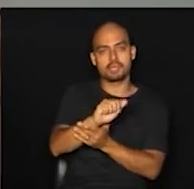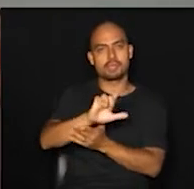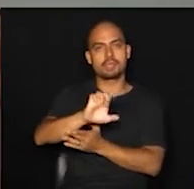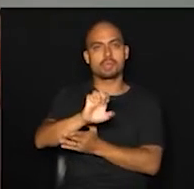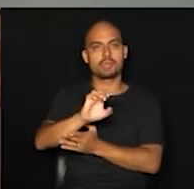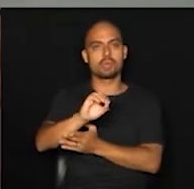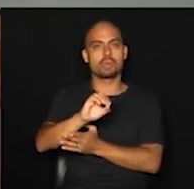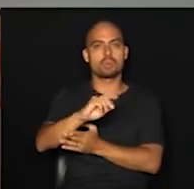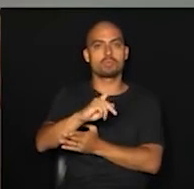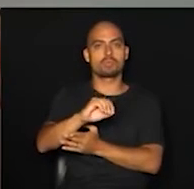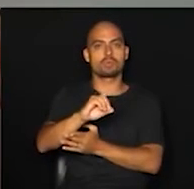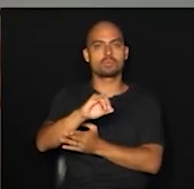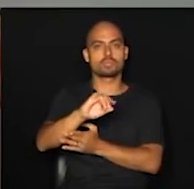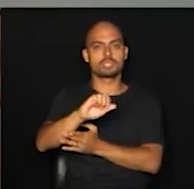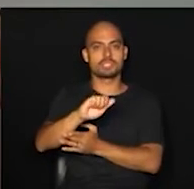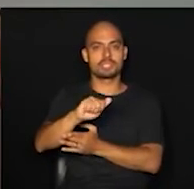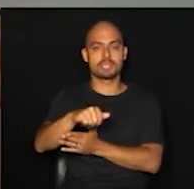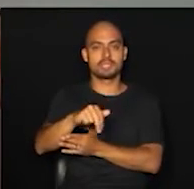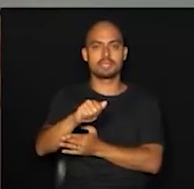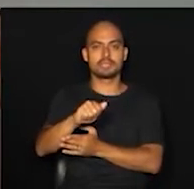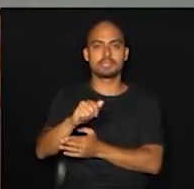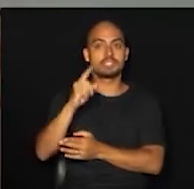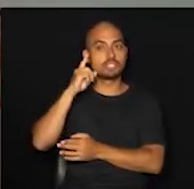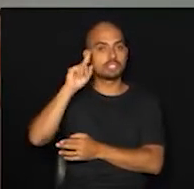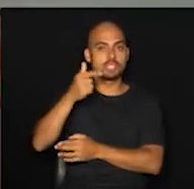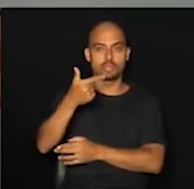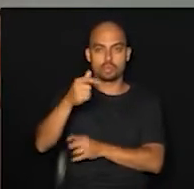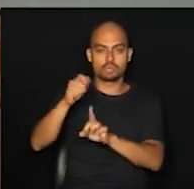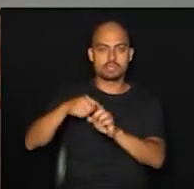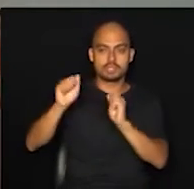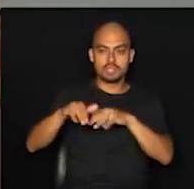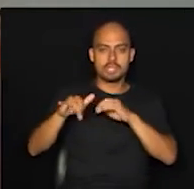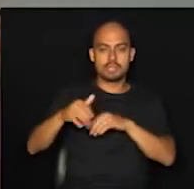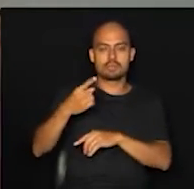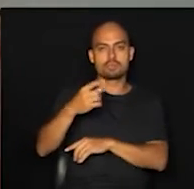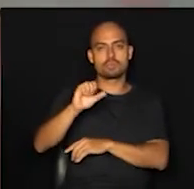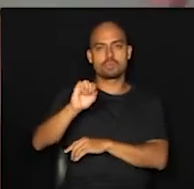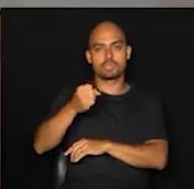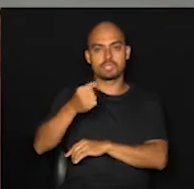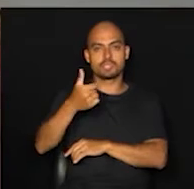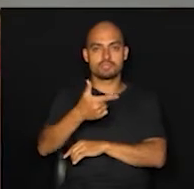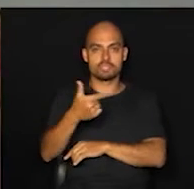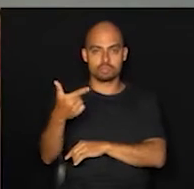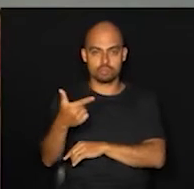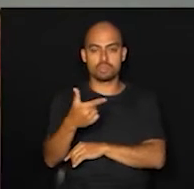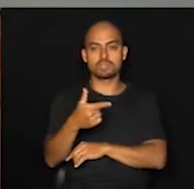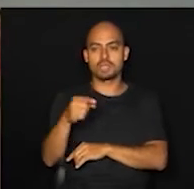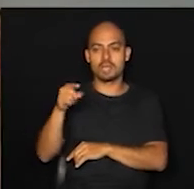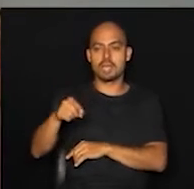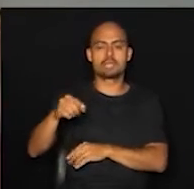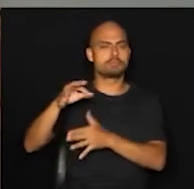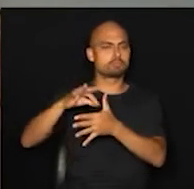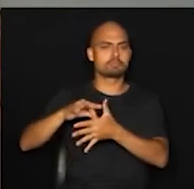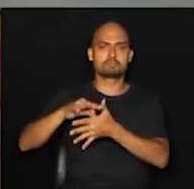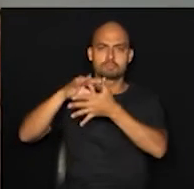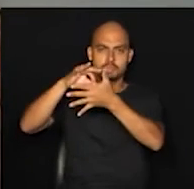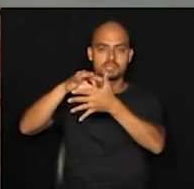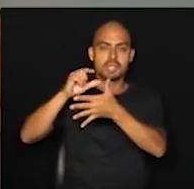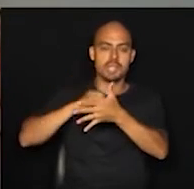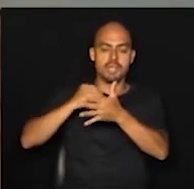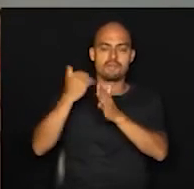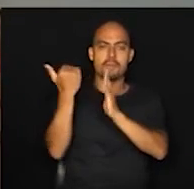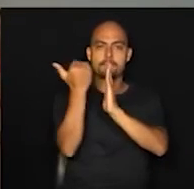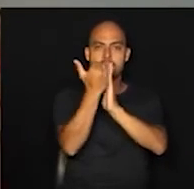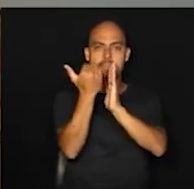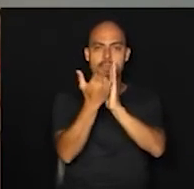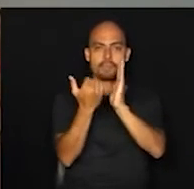dia 2 de setembro de 1822, assinou, né, presidiu o Conselho de Estado. Então, houve uma ata